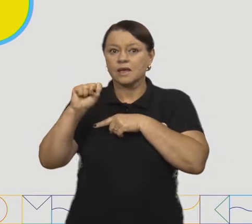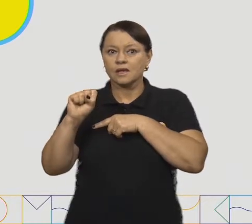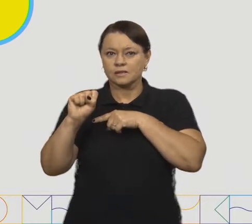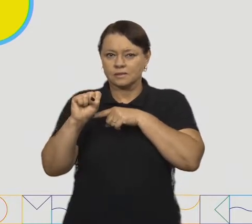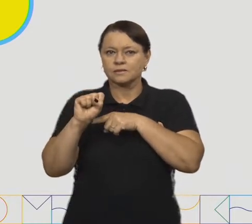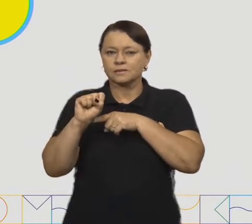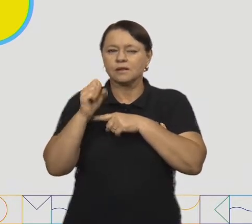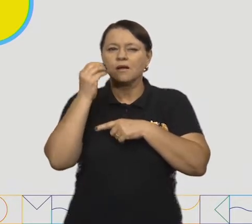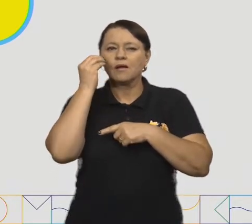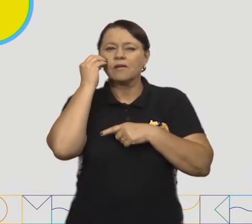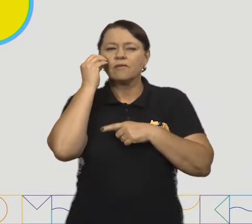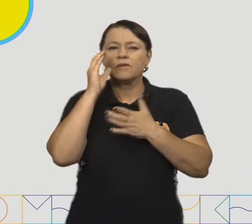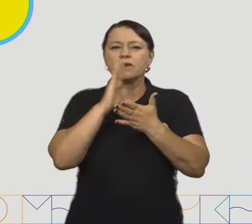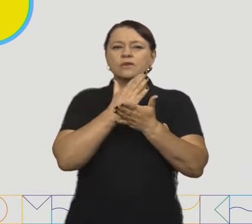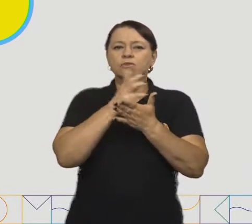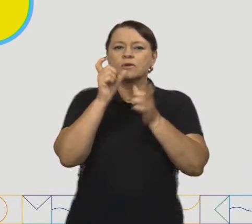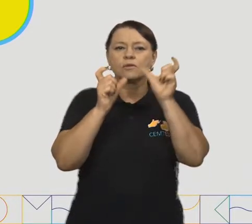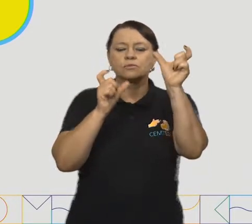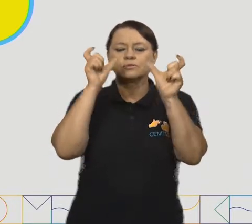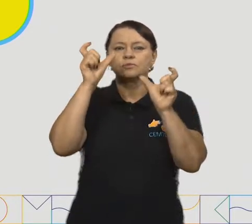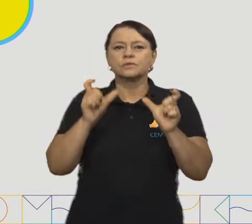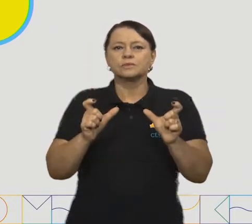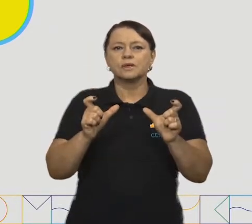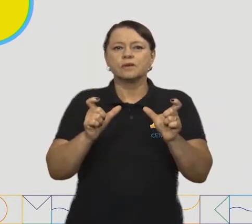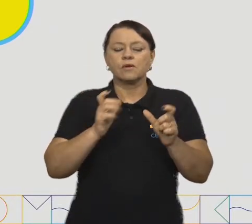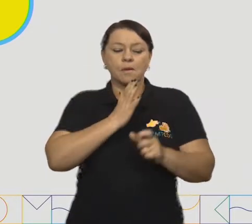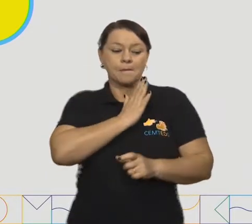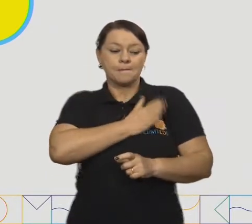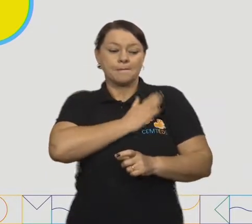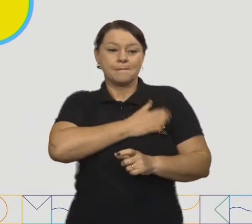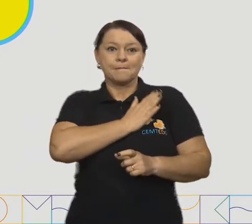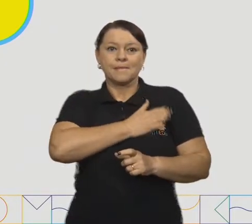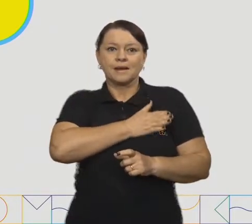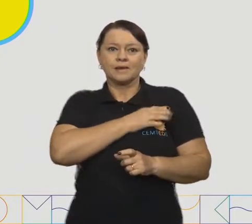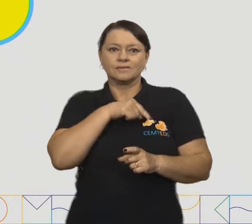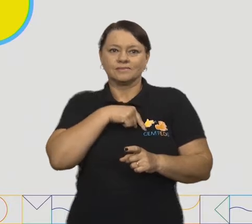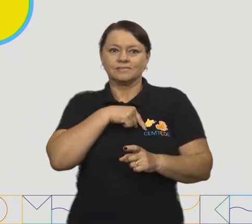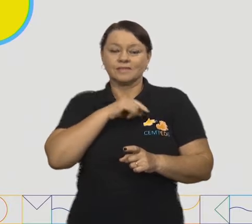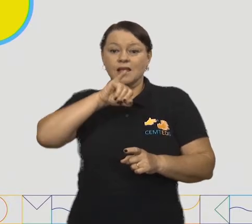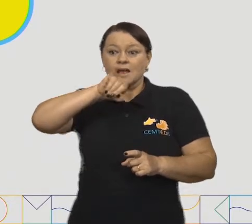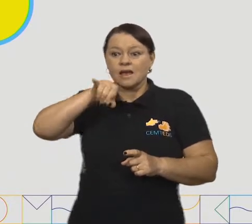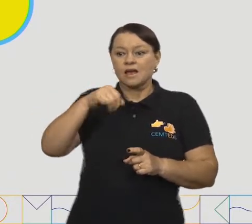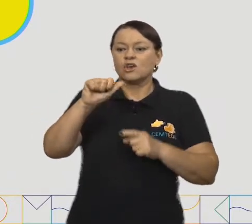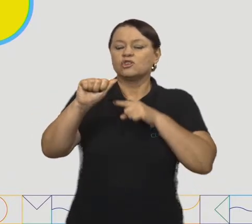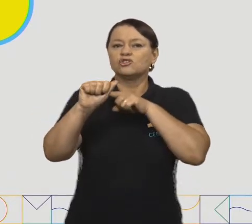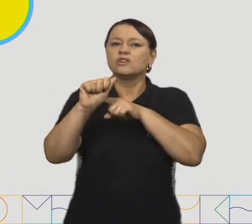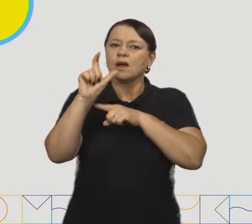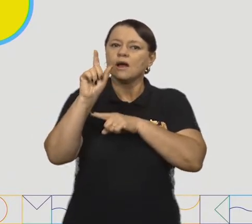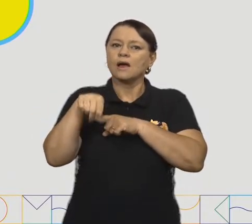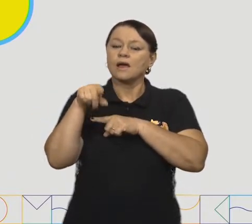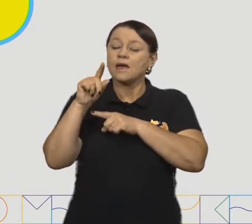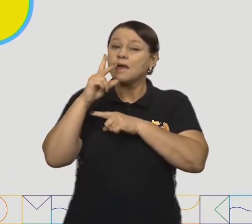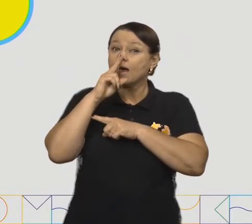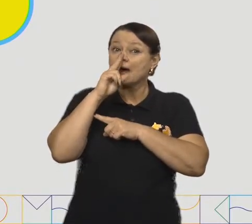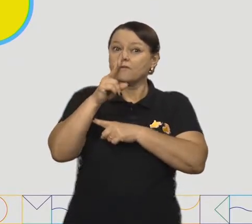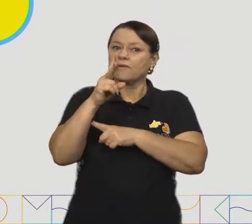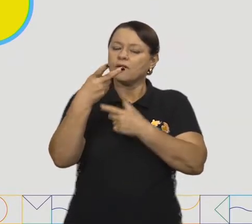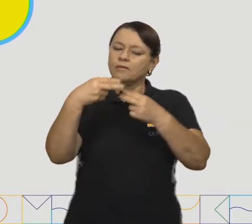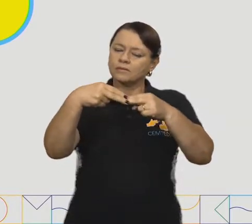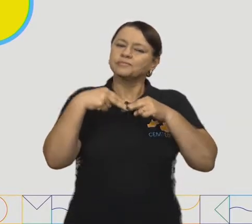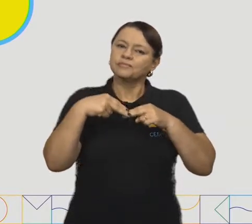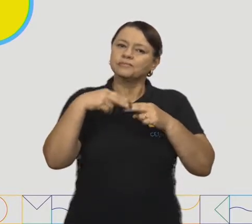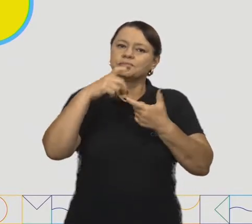ver comigo quando eu devo acentuar as palavras oxítonas. Regras das oxítonas. Olhe